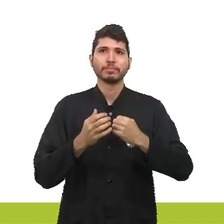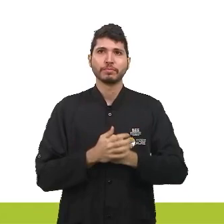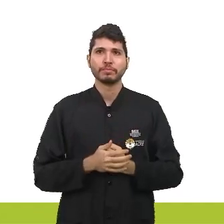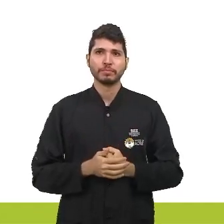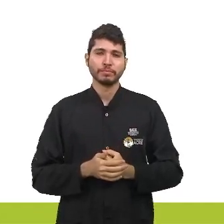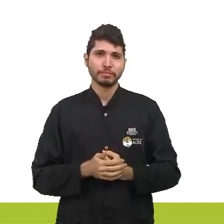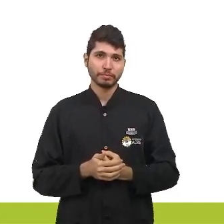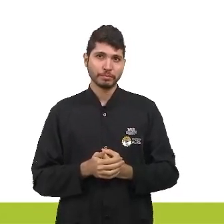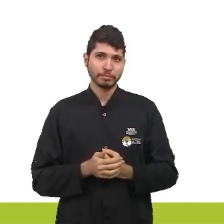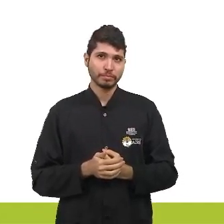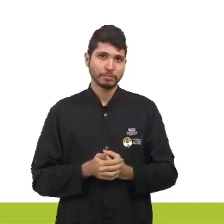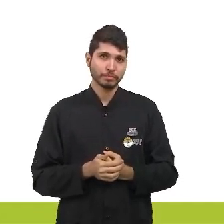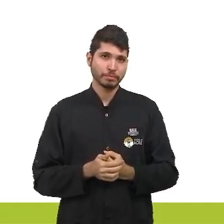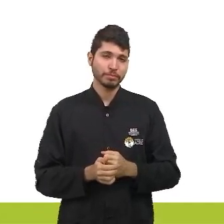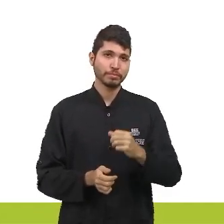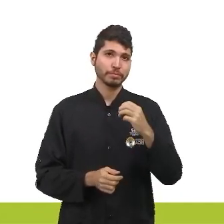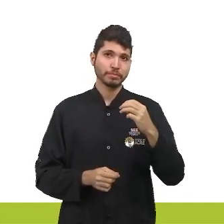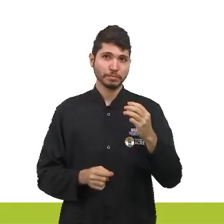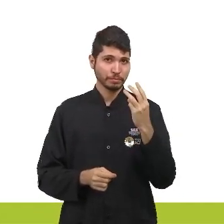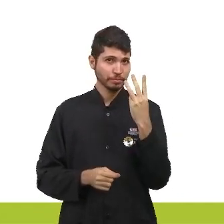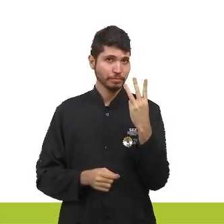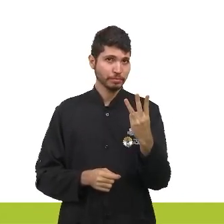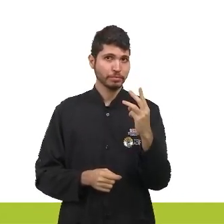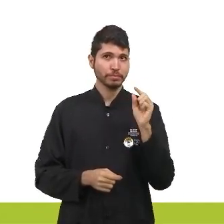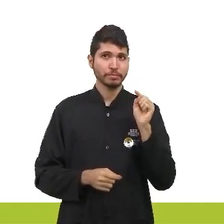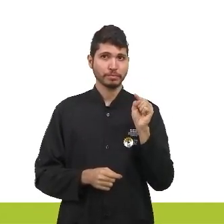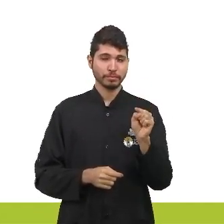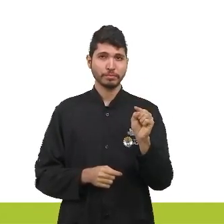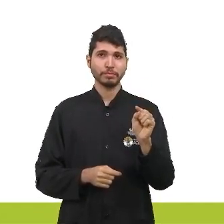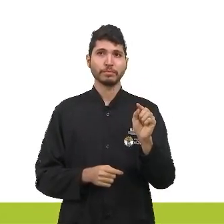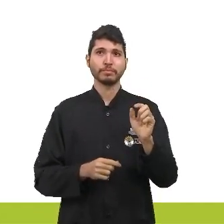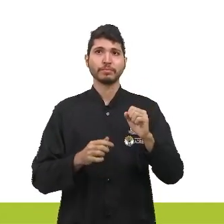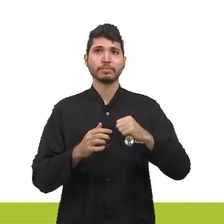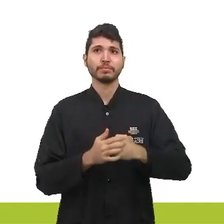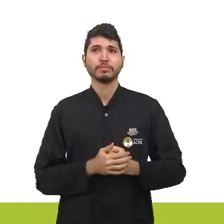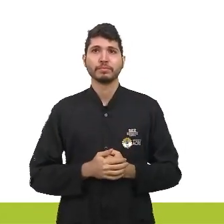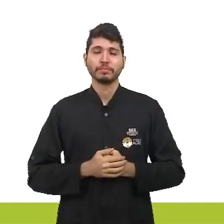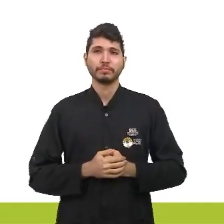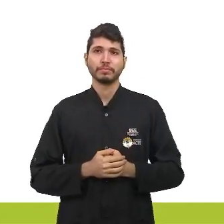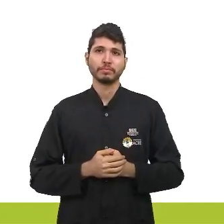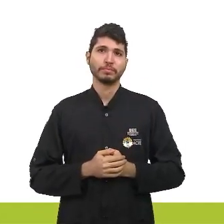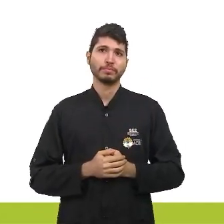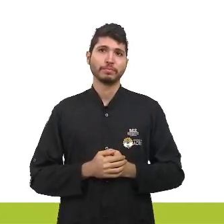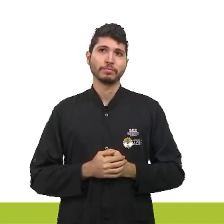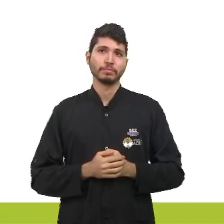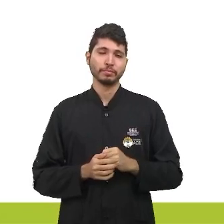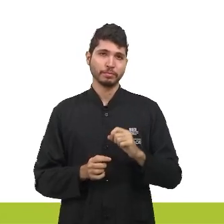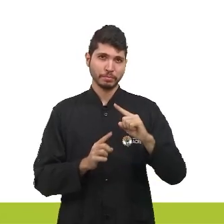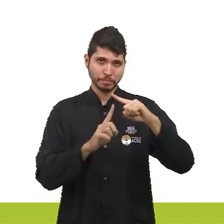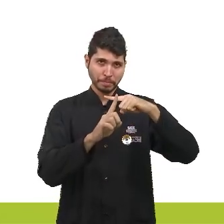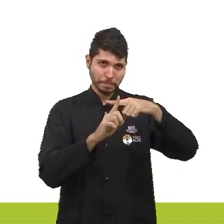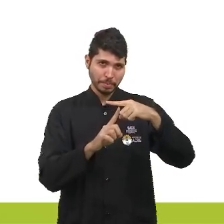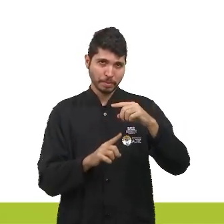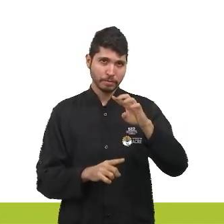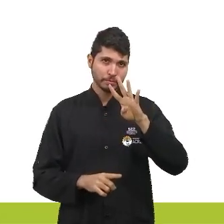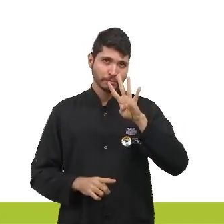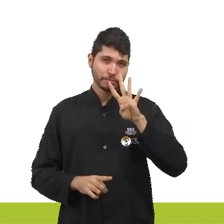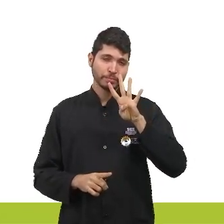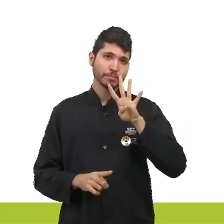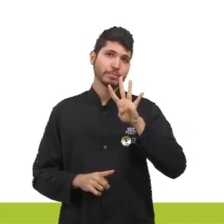número de faces triangulares, mais 4 vezes o número de faces quadrangulares e assim por